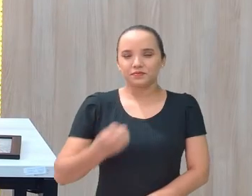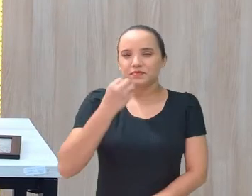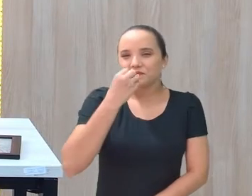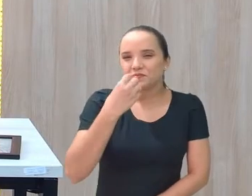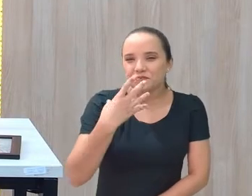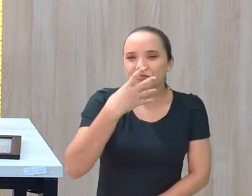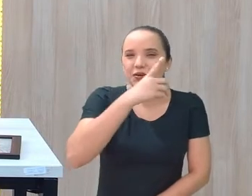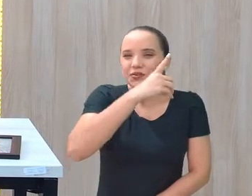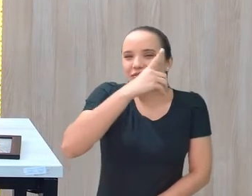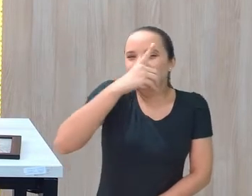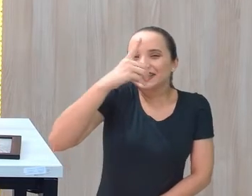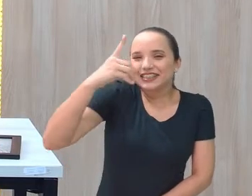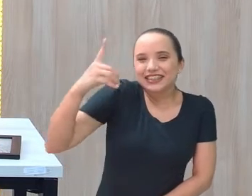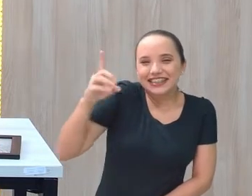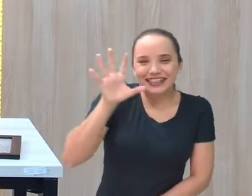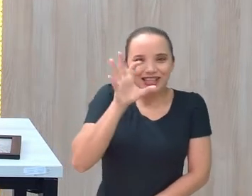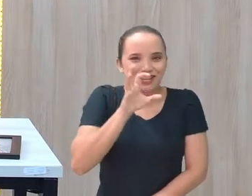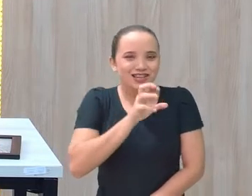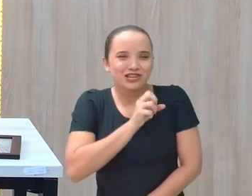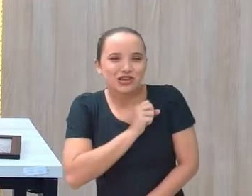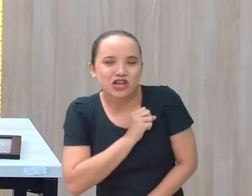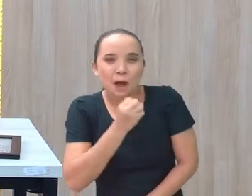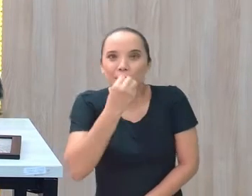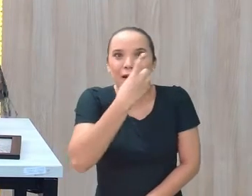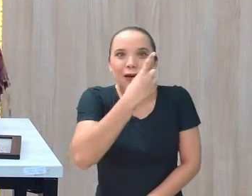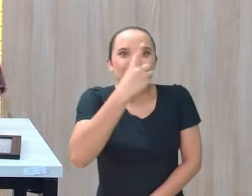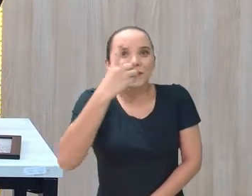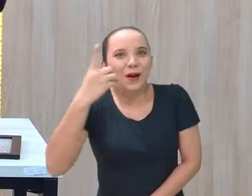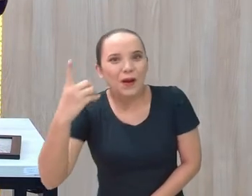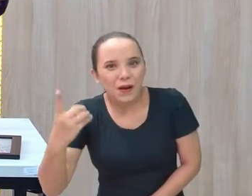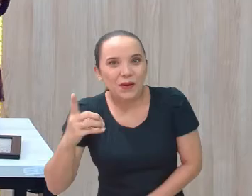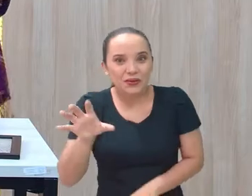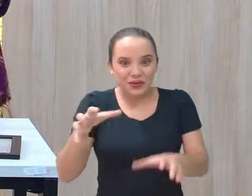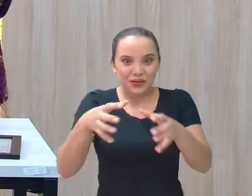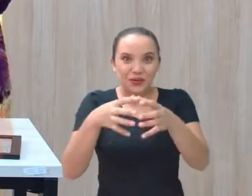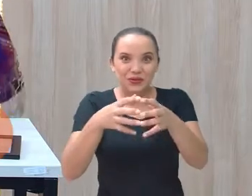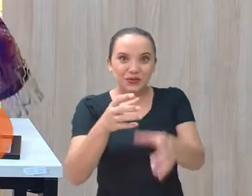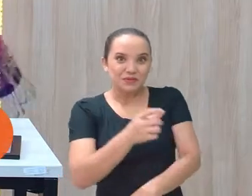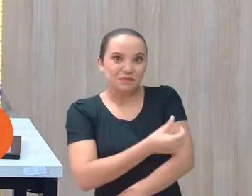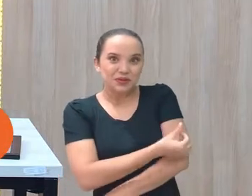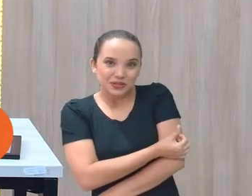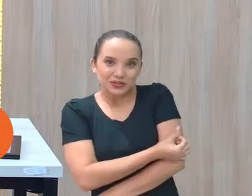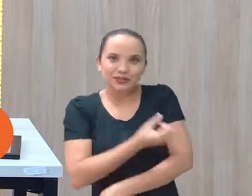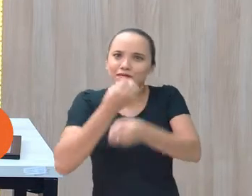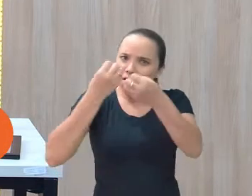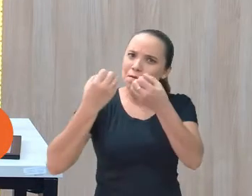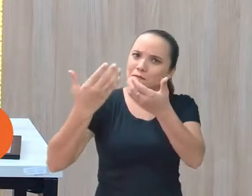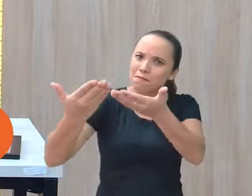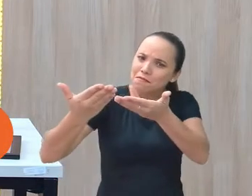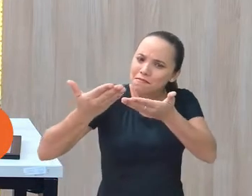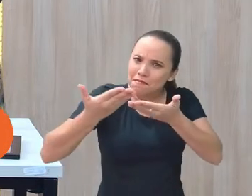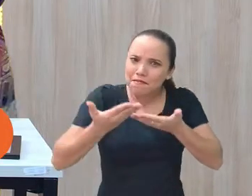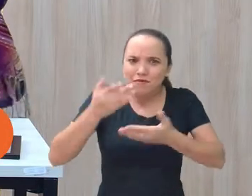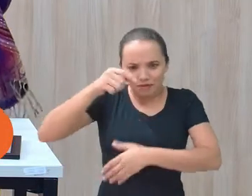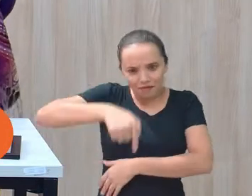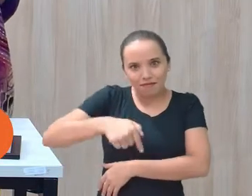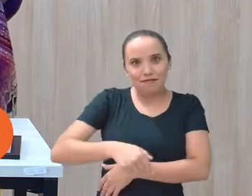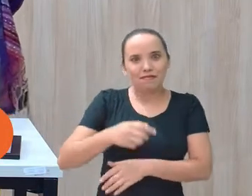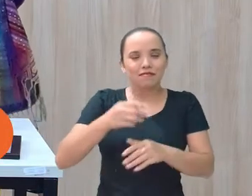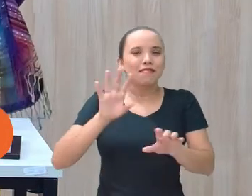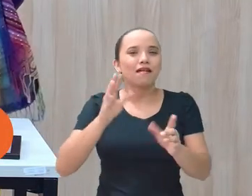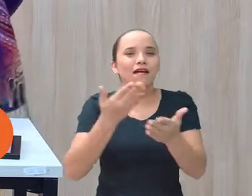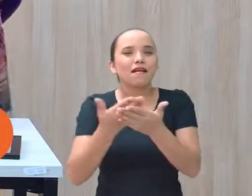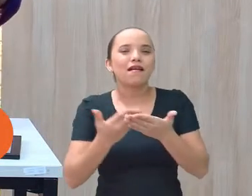Bom dia, meus amores! Bom dia, sexto ano! Sejam bem-vindos aqui à aula de arte